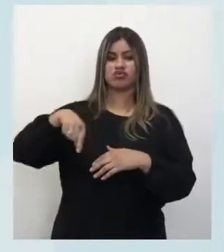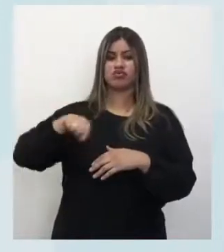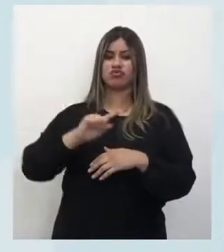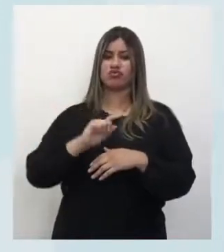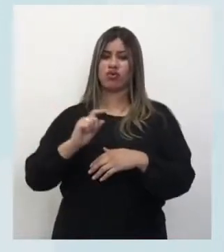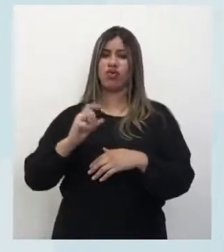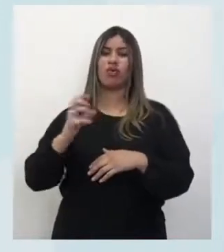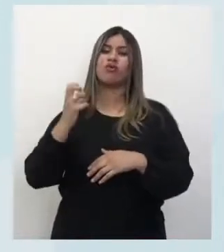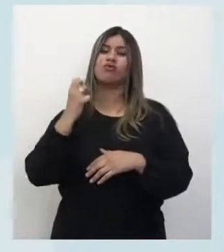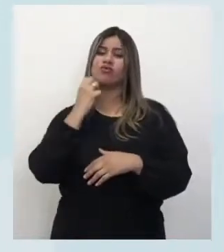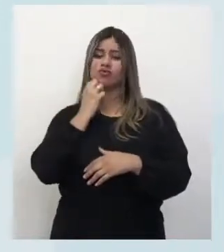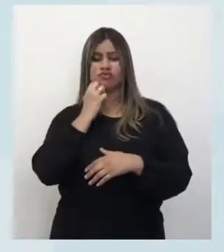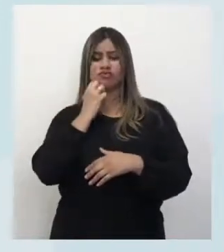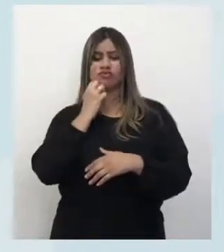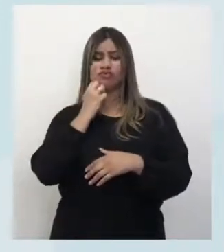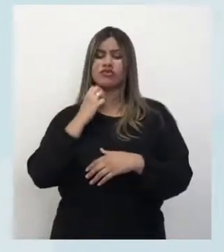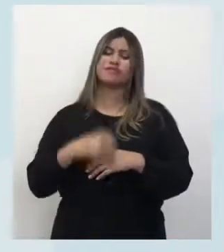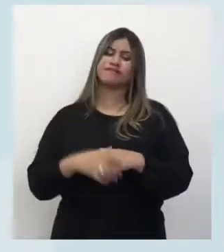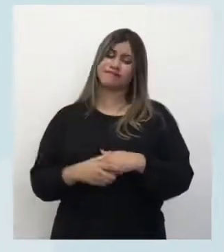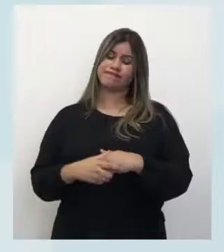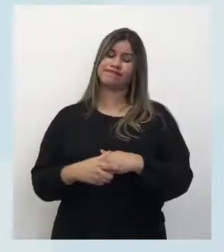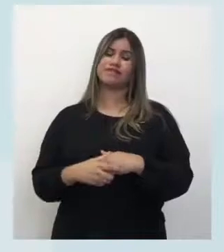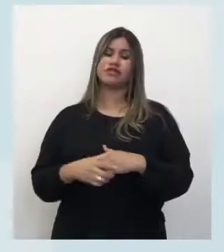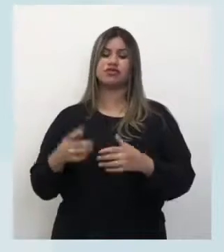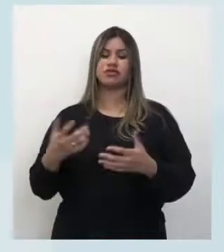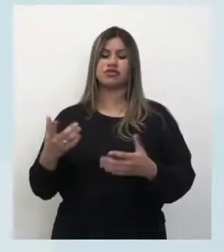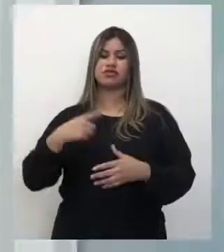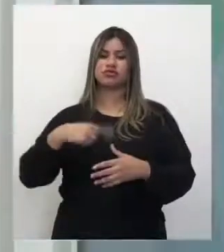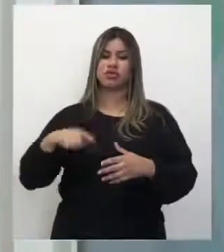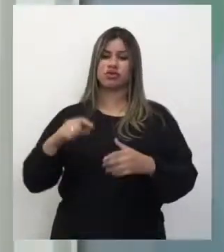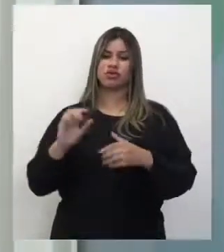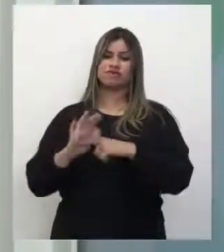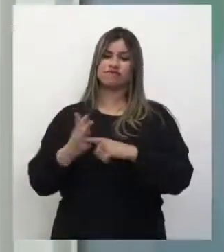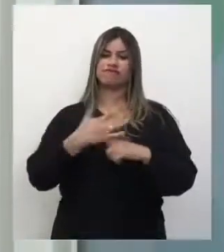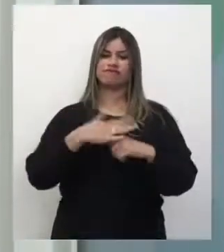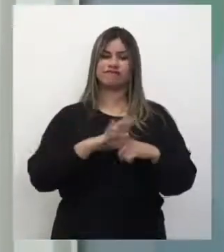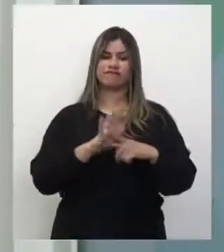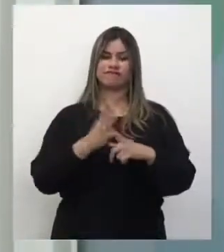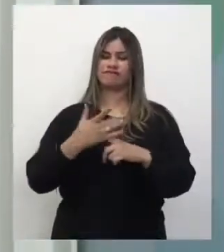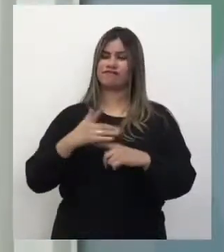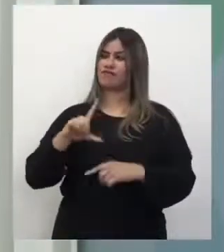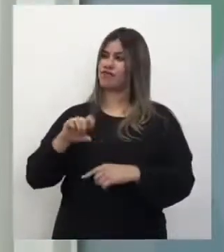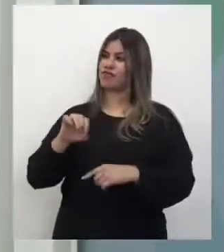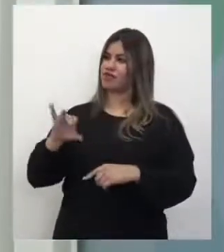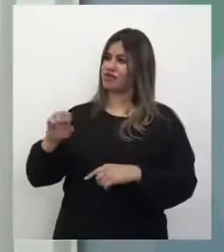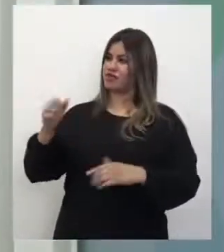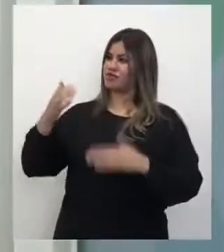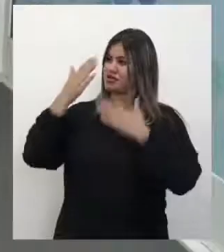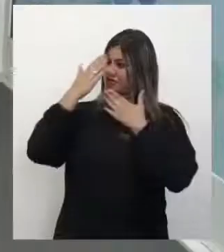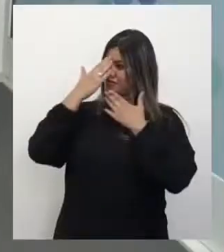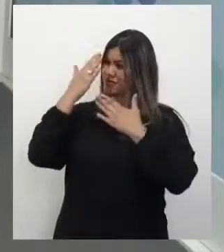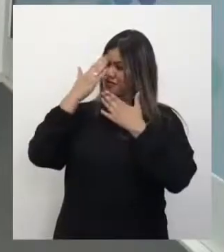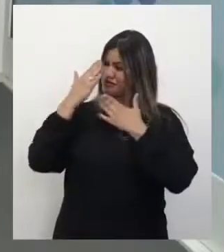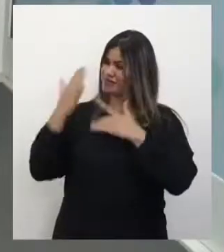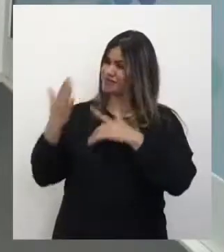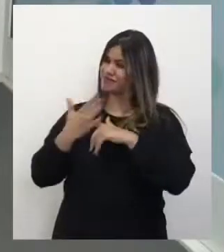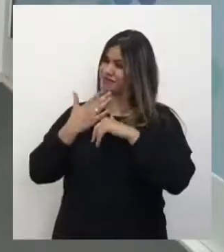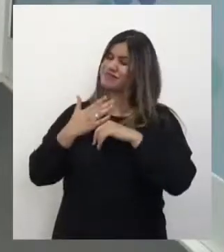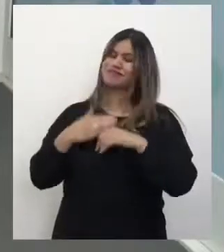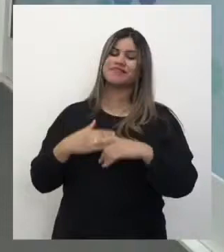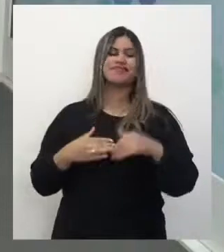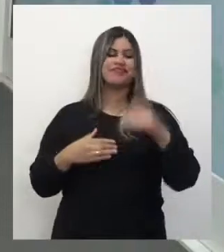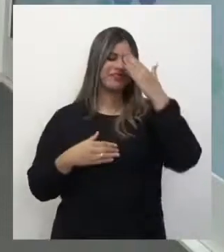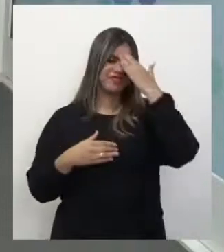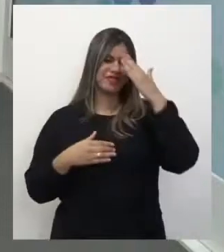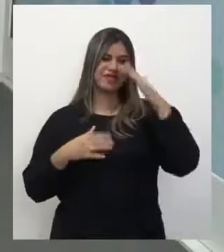No final das contas, todos nós aqui nos construímos uns aos outros. Luiz, obrigado pela sua moderação. Eu que agradeço, inclusive em